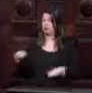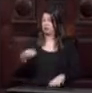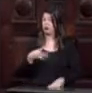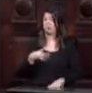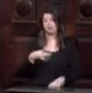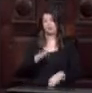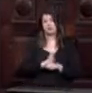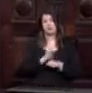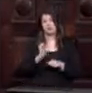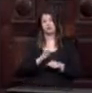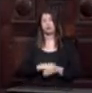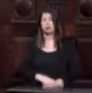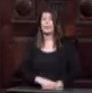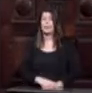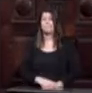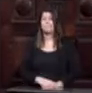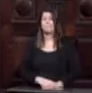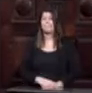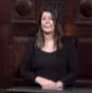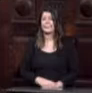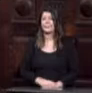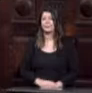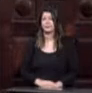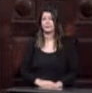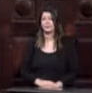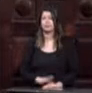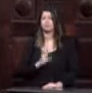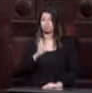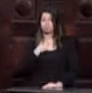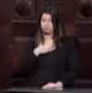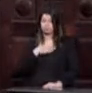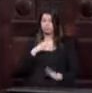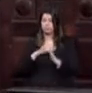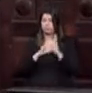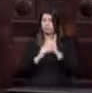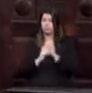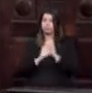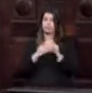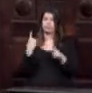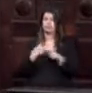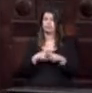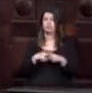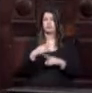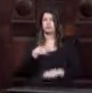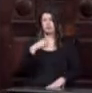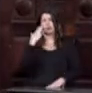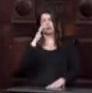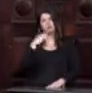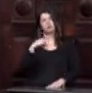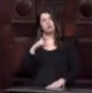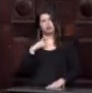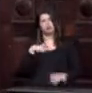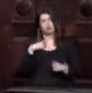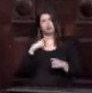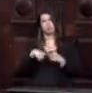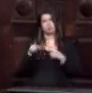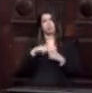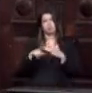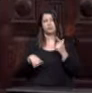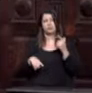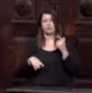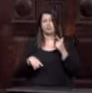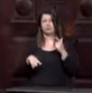Estado. Agora, a emenda que fiz porque entendo, já que nós temos dificuldades orçamentárias, já que